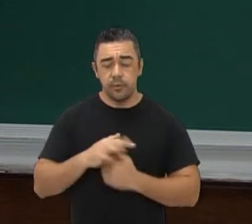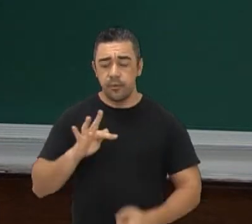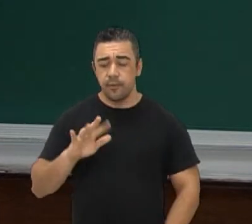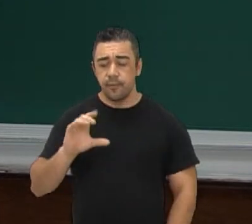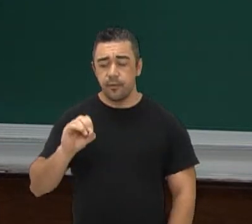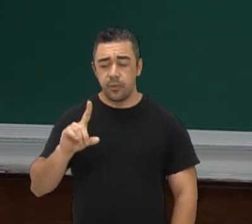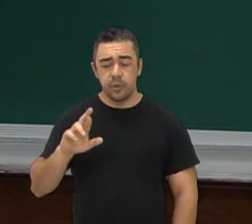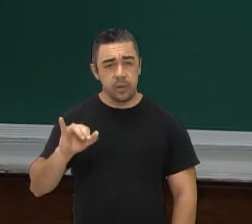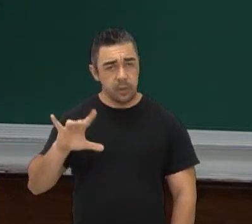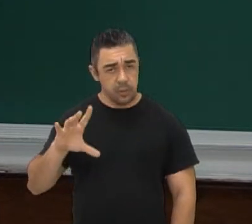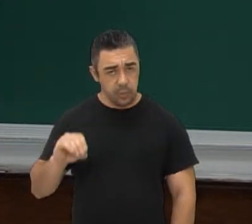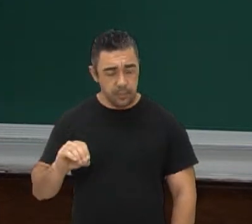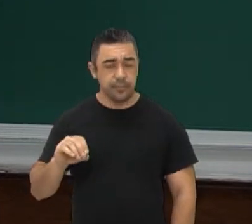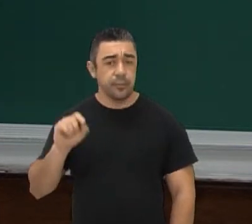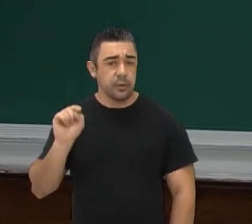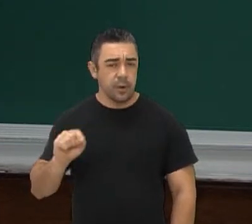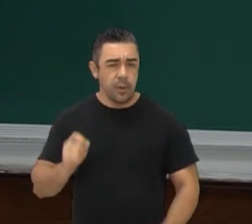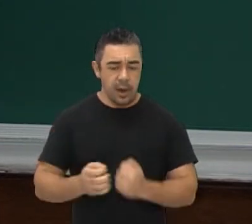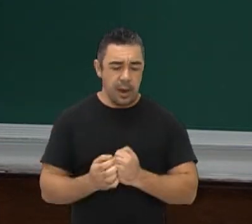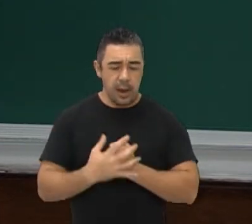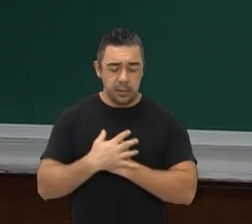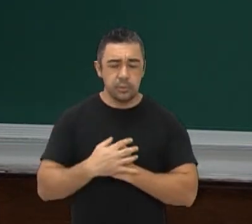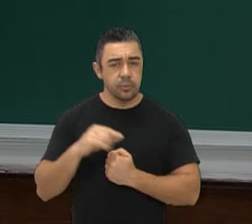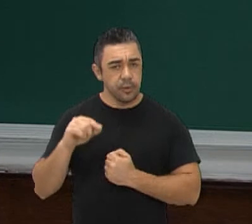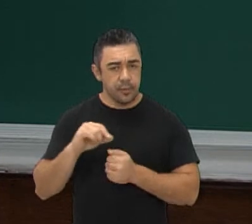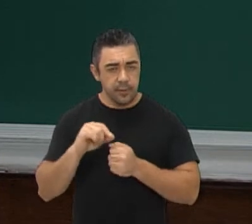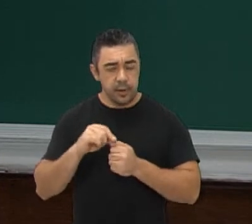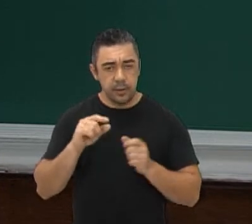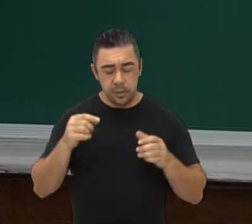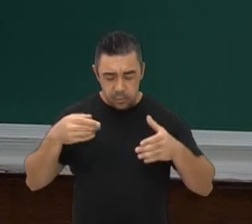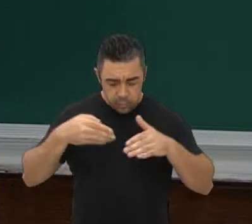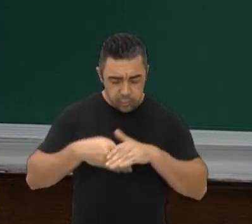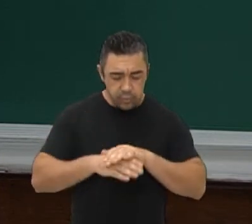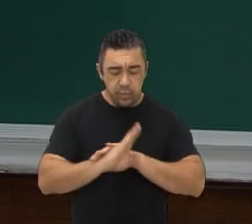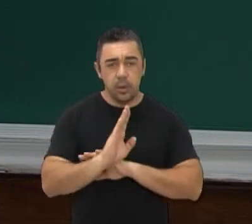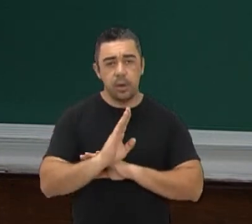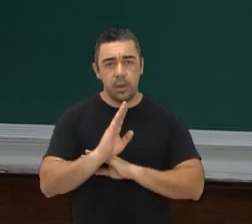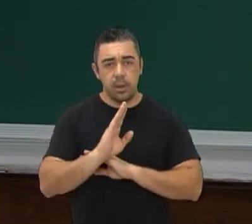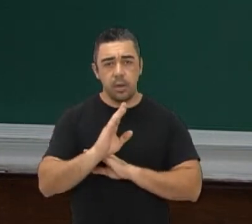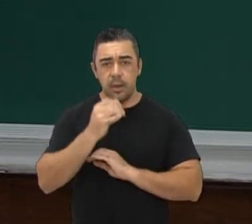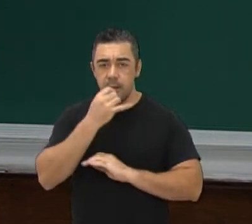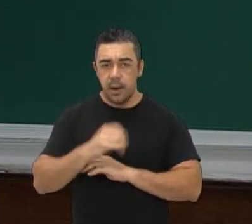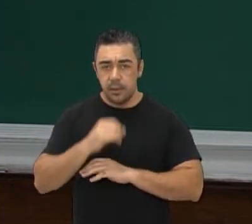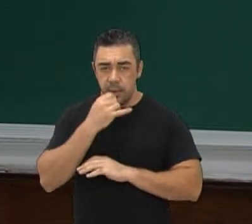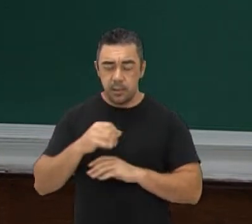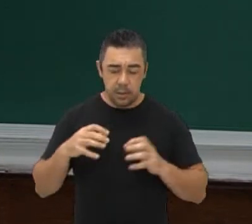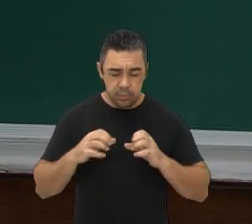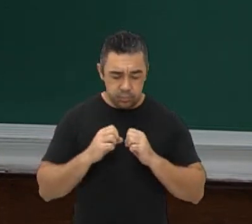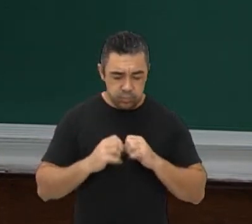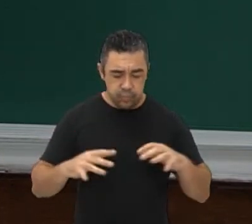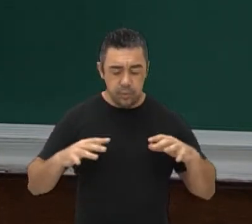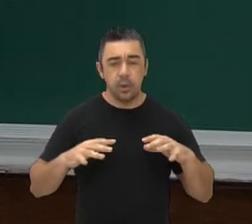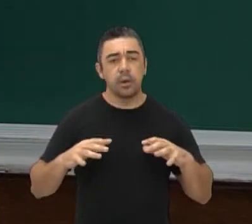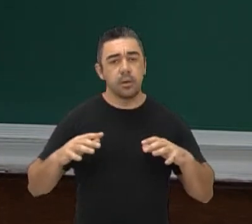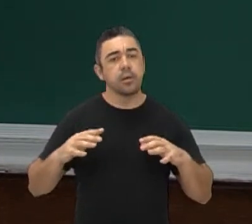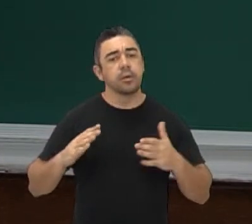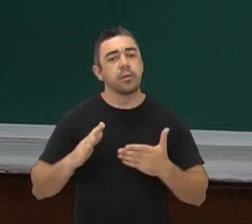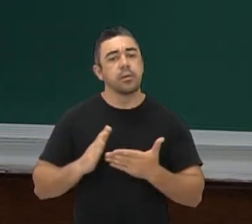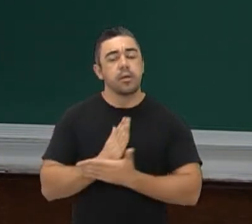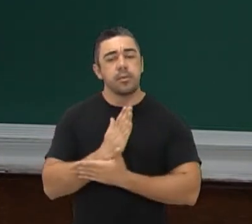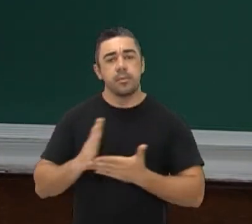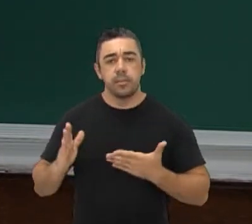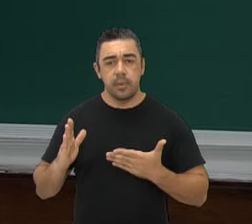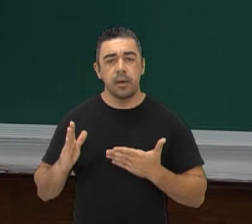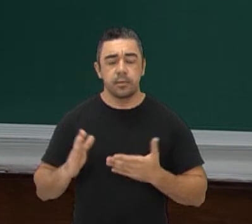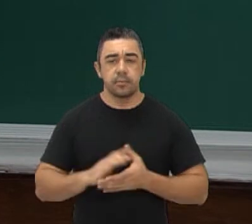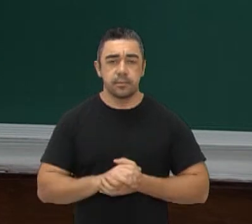exemplo, pega-se a solução lá, o ácido fluorídrico, atravessa ele com uma descarga elétrica, passa a eletricidade por ele e a